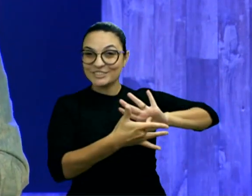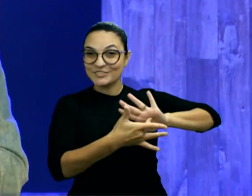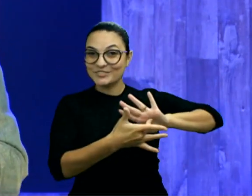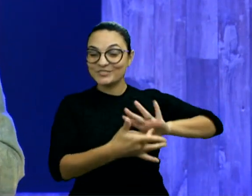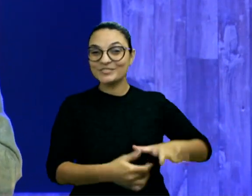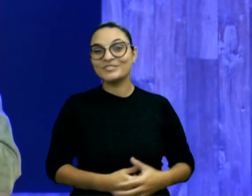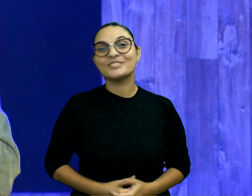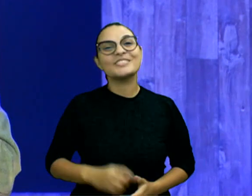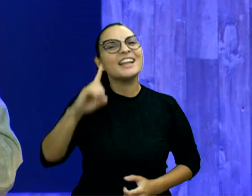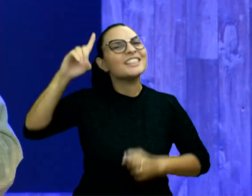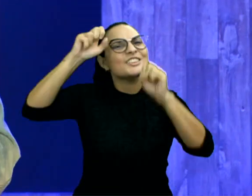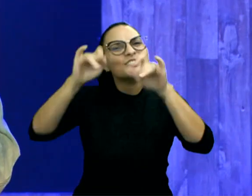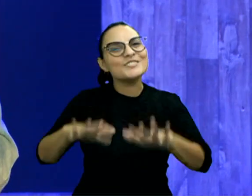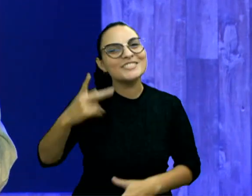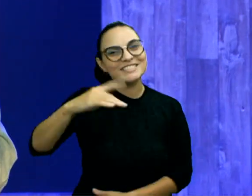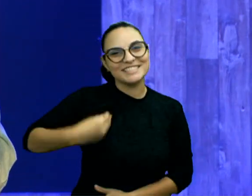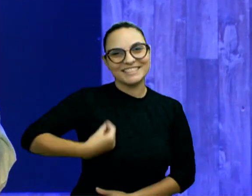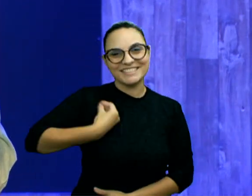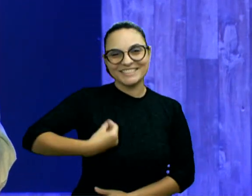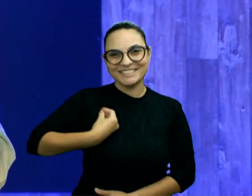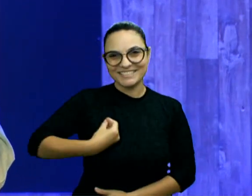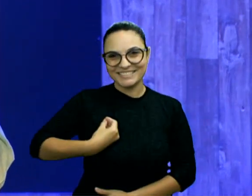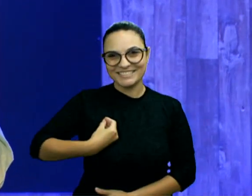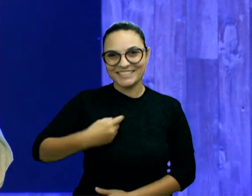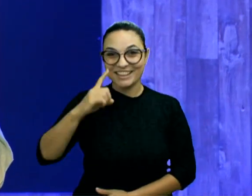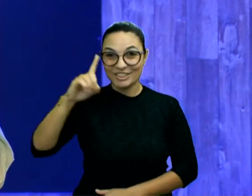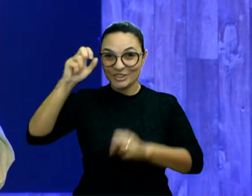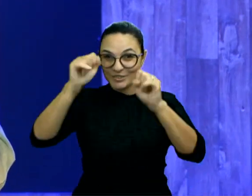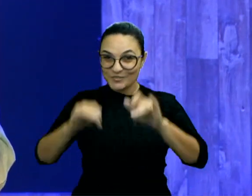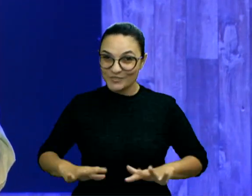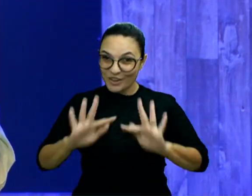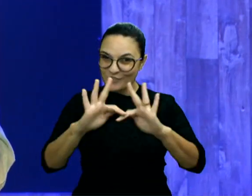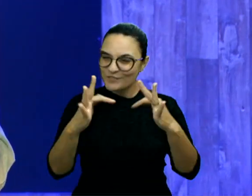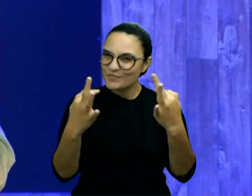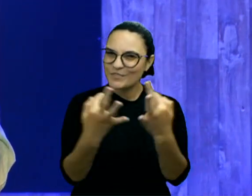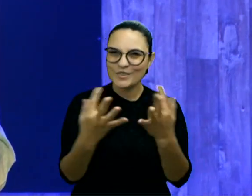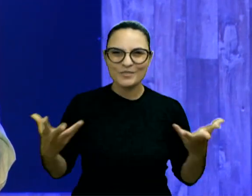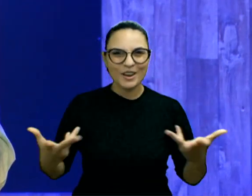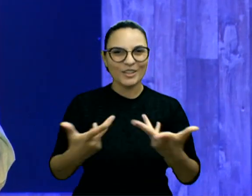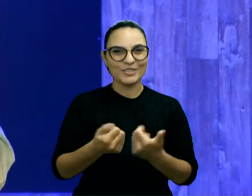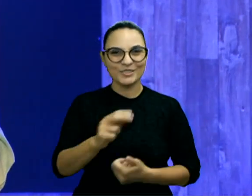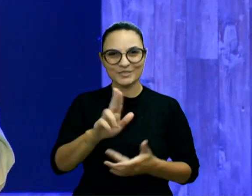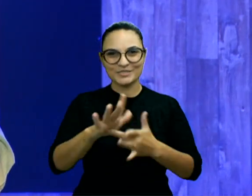Jesus! Que Deus abençoe muito sua vida, que Deus abençoe sua casa, sua família, em nome de Jesus.